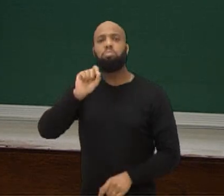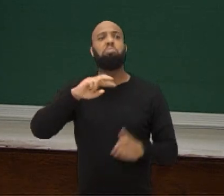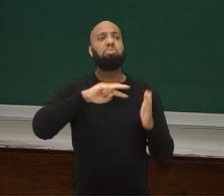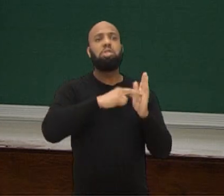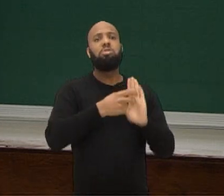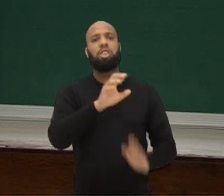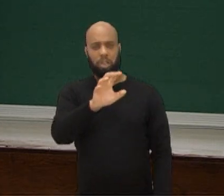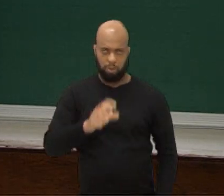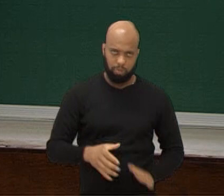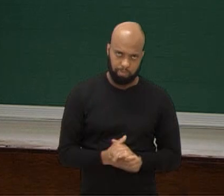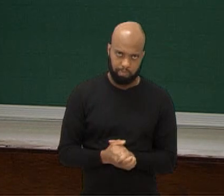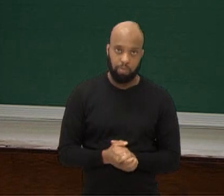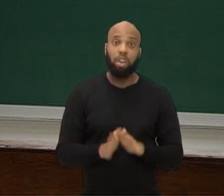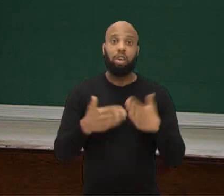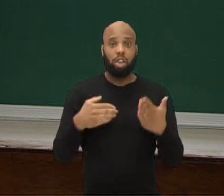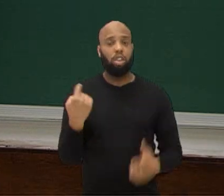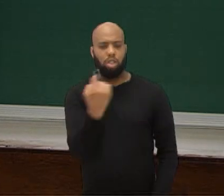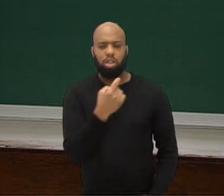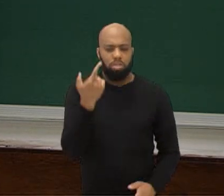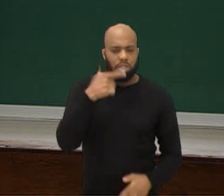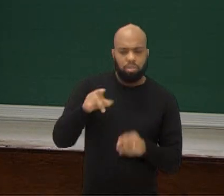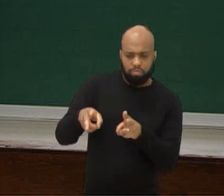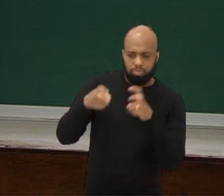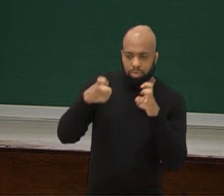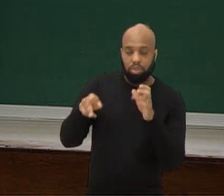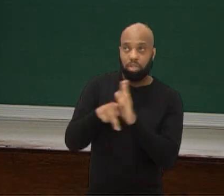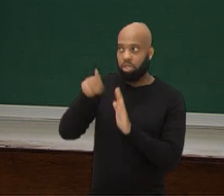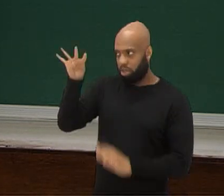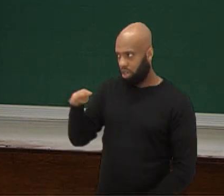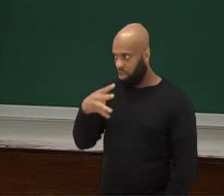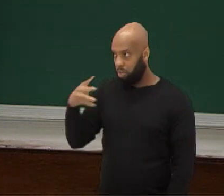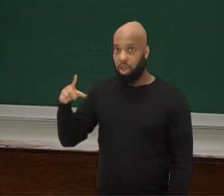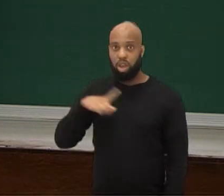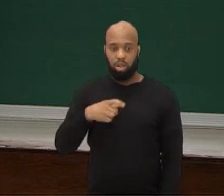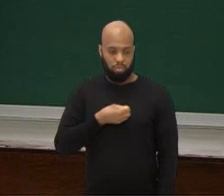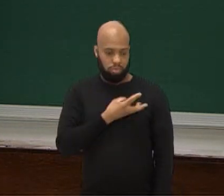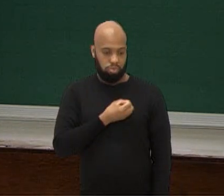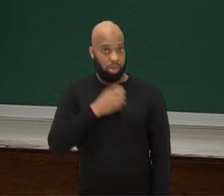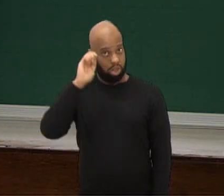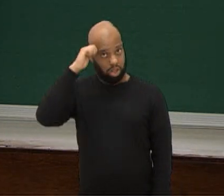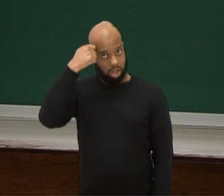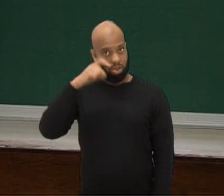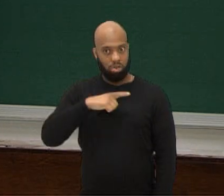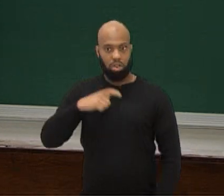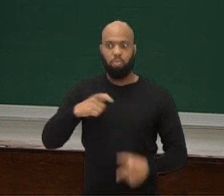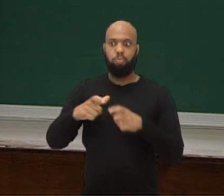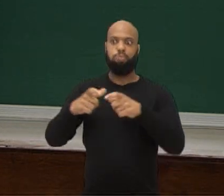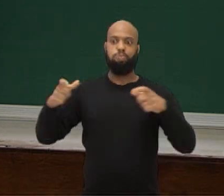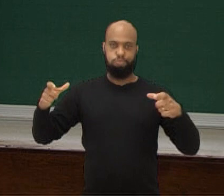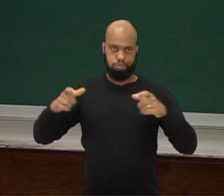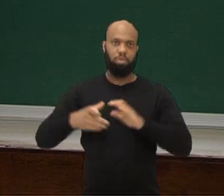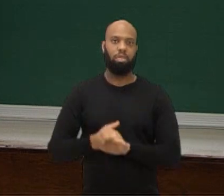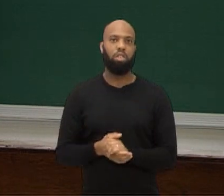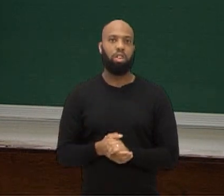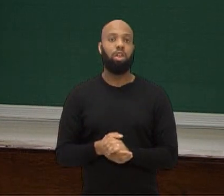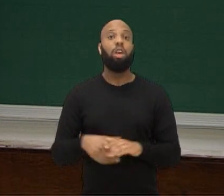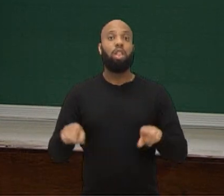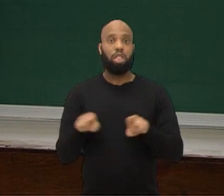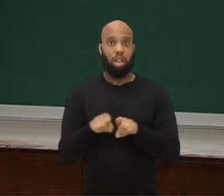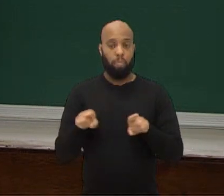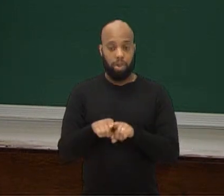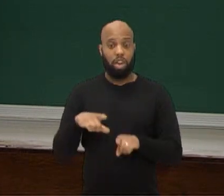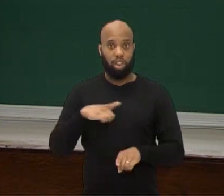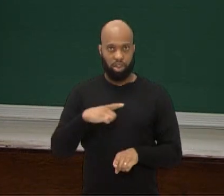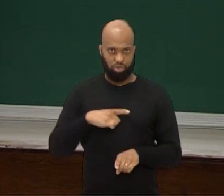isso? Que nós percebemos lá na tabela que o número de negros era muito grande. E boa parte